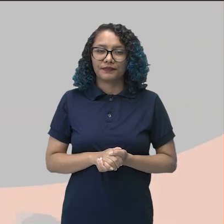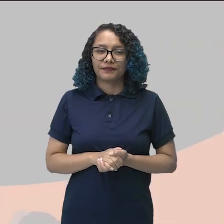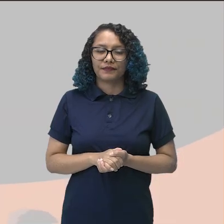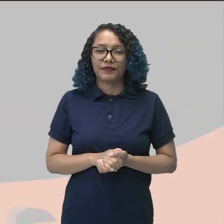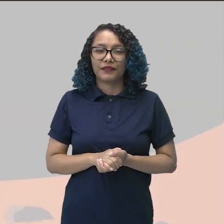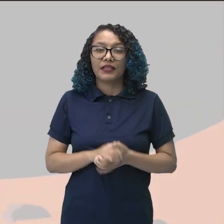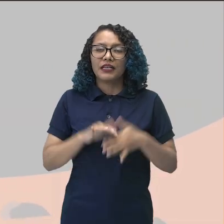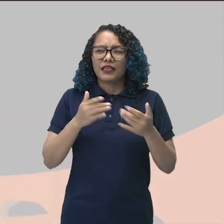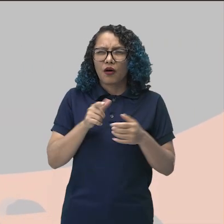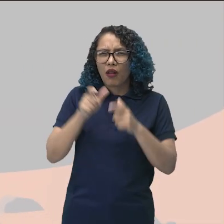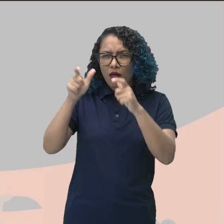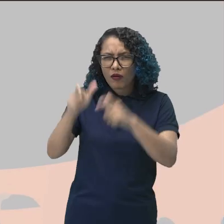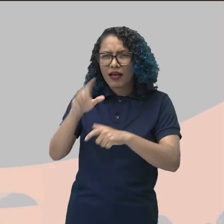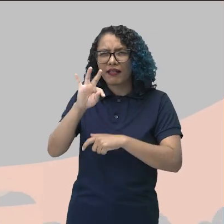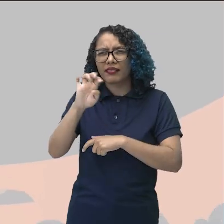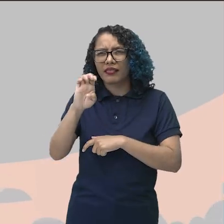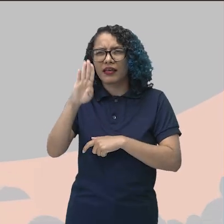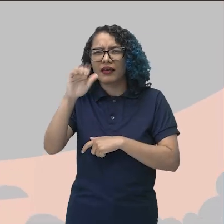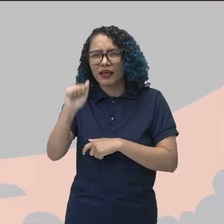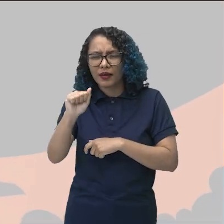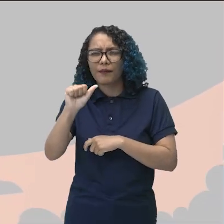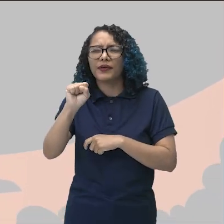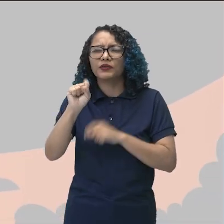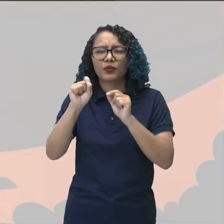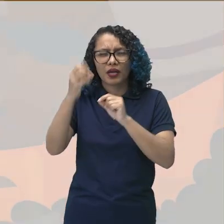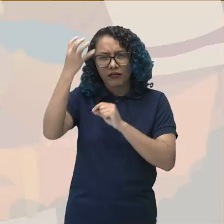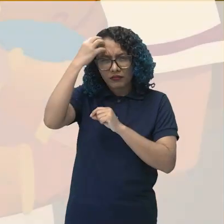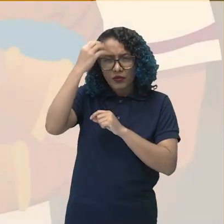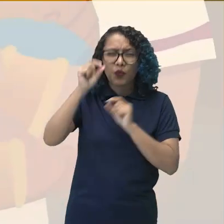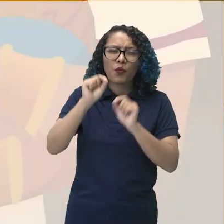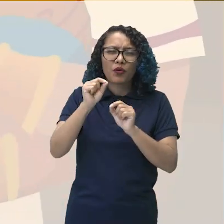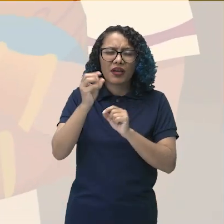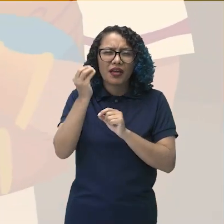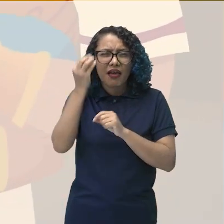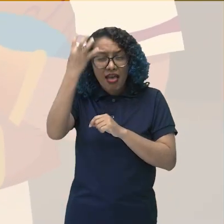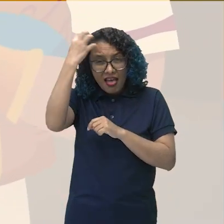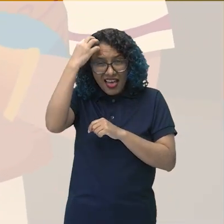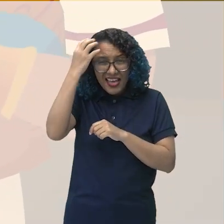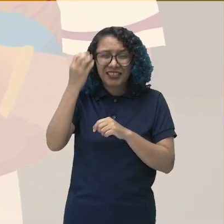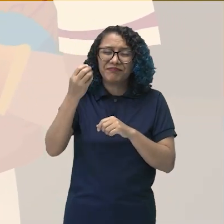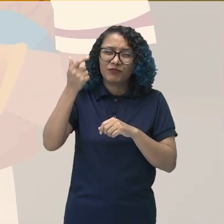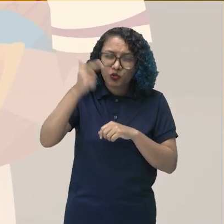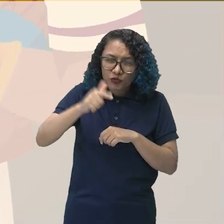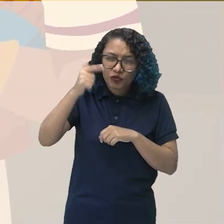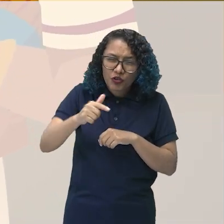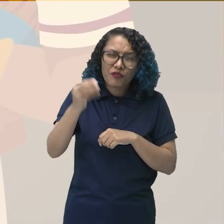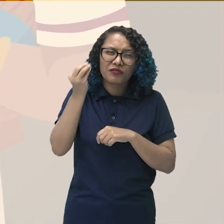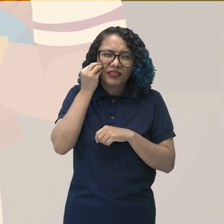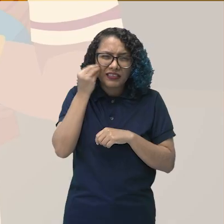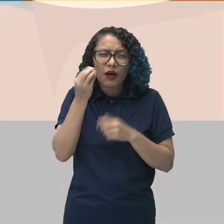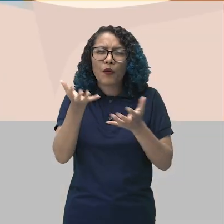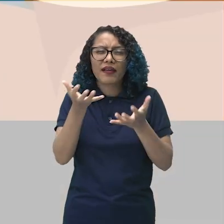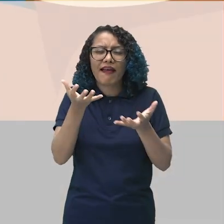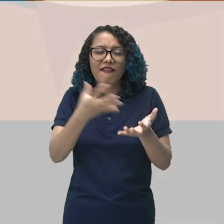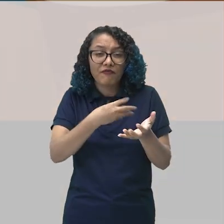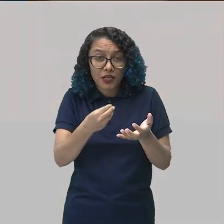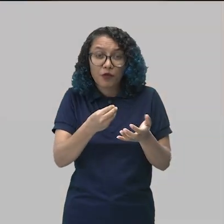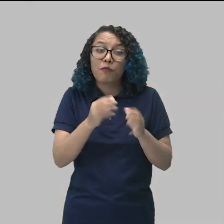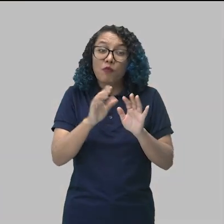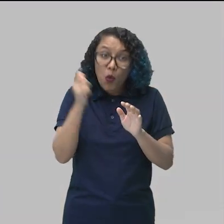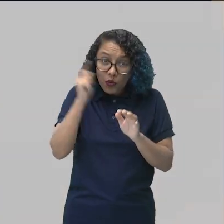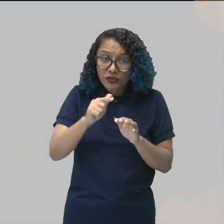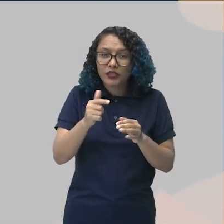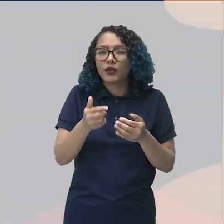Em Tebas existia um reino. Depois de muitas tentativas, o rei e a rainha finalmente tiveram um herdeiro,